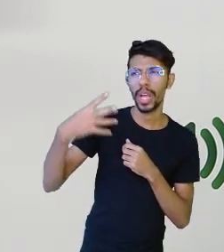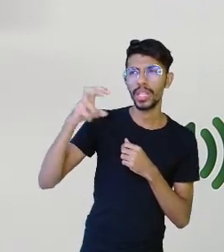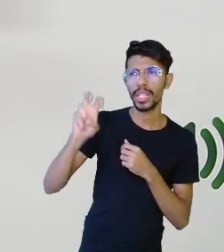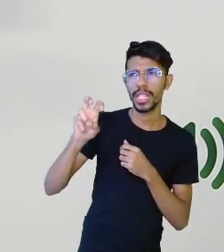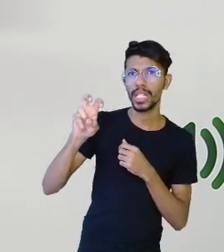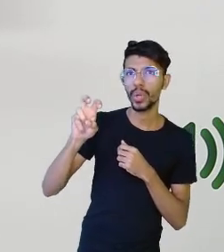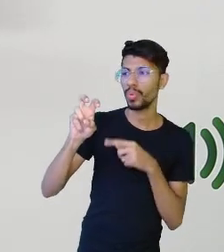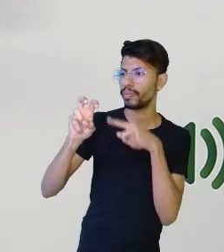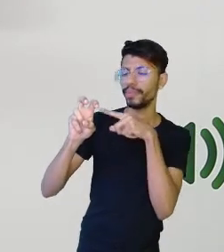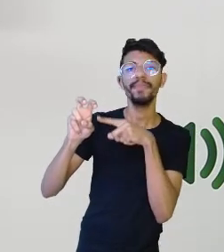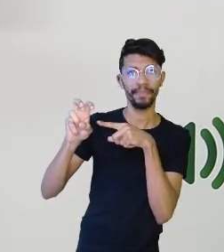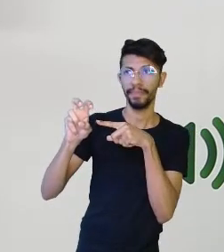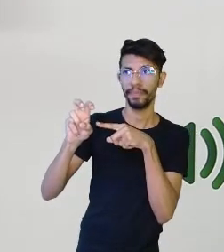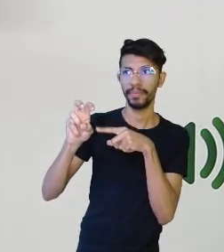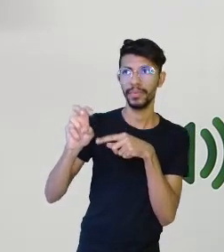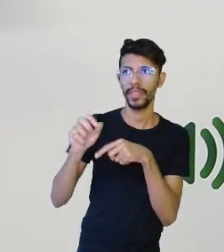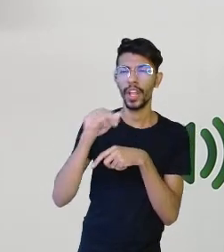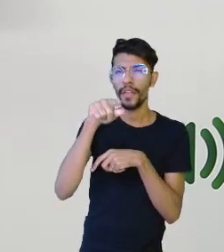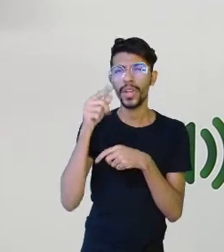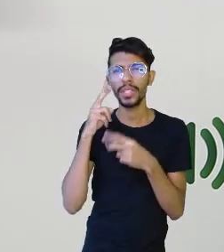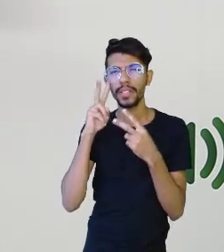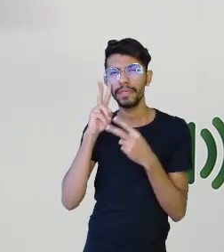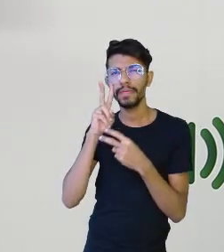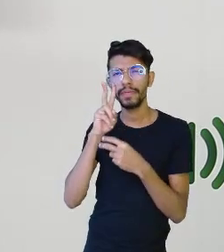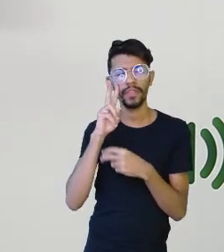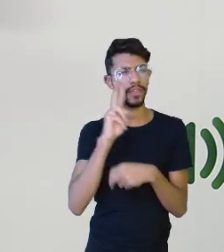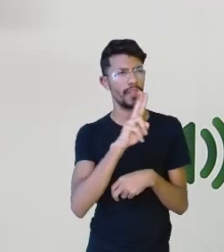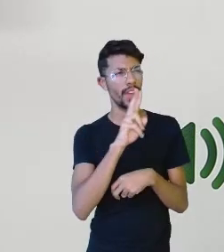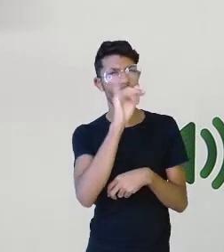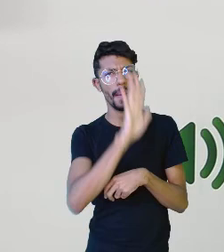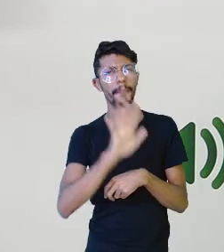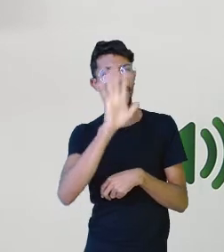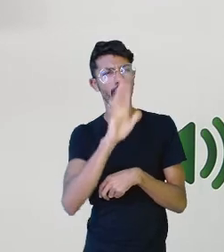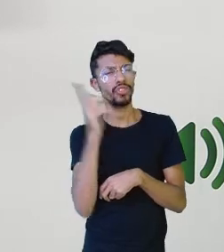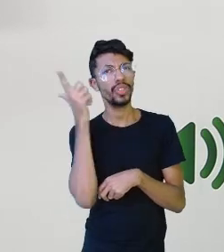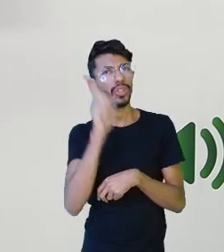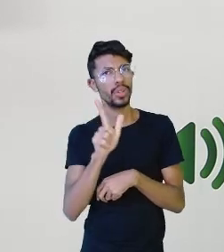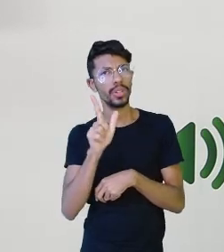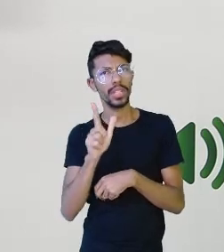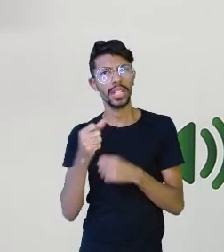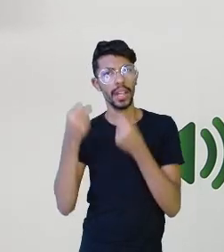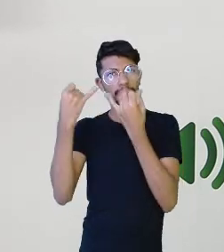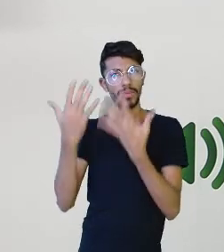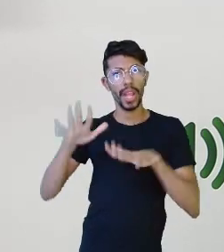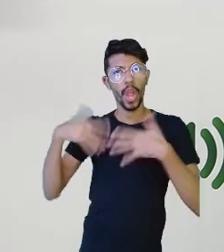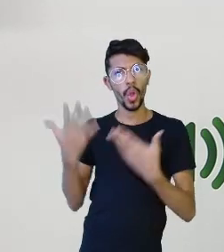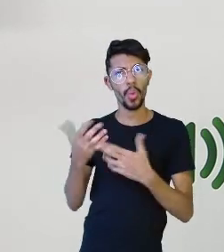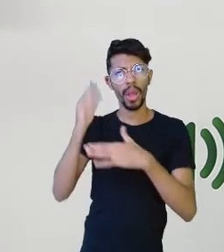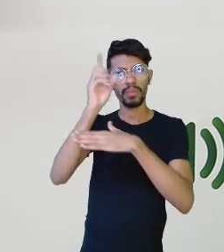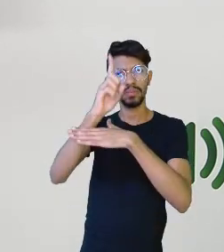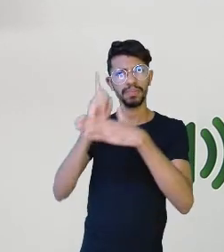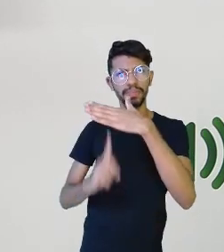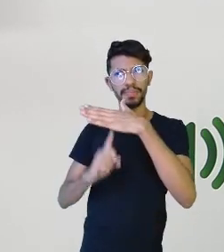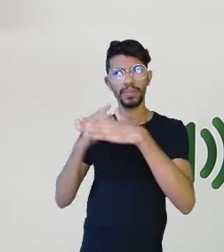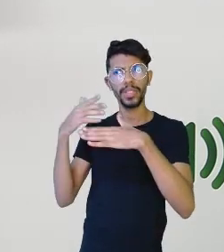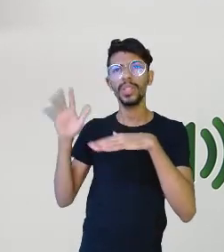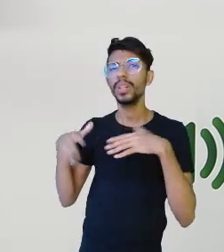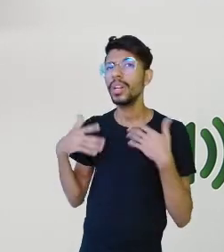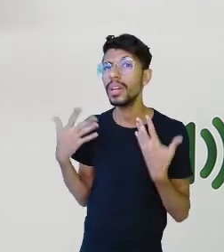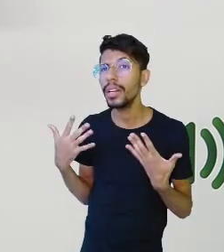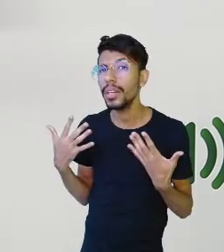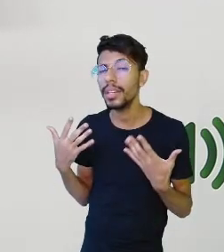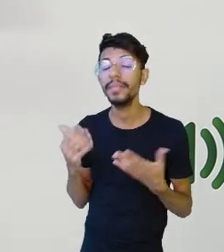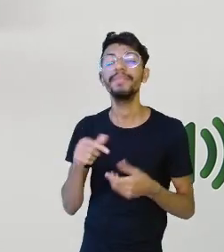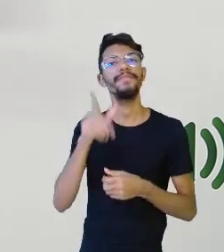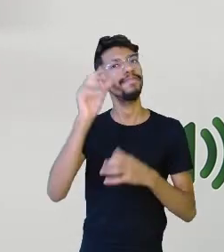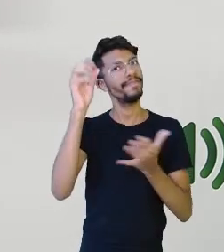4, 5. Você, olhando para essa imagem, consegue me dizer que fração é essa? Oi?